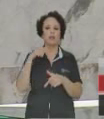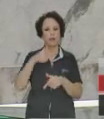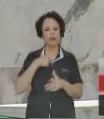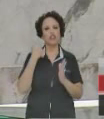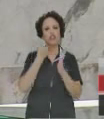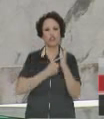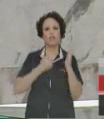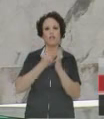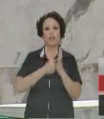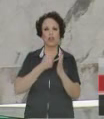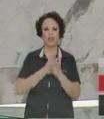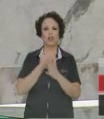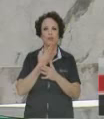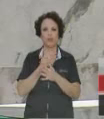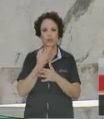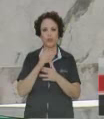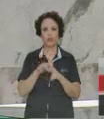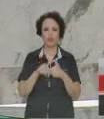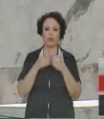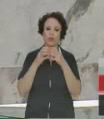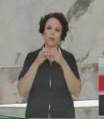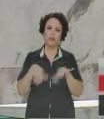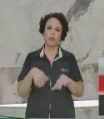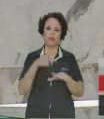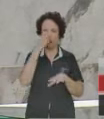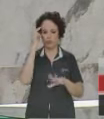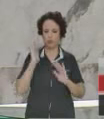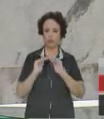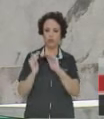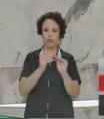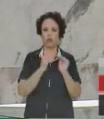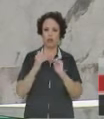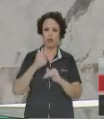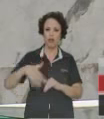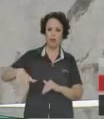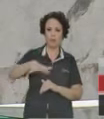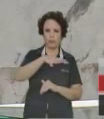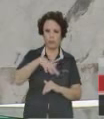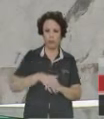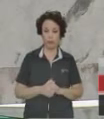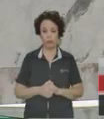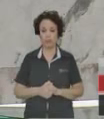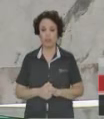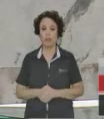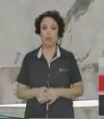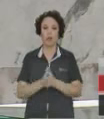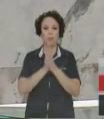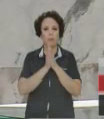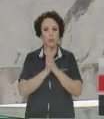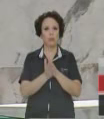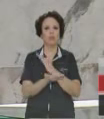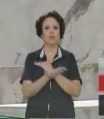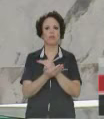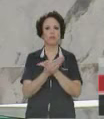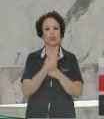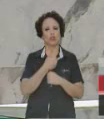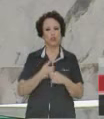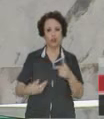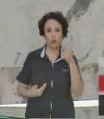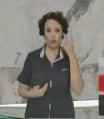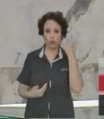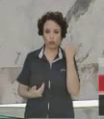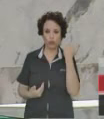pelos prejuízos causados aos cidadãos daquela região por favor é nos ajudem governador dória